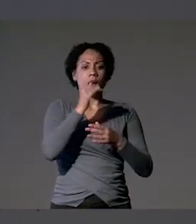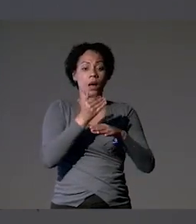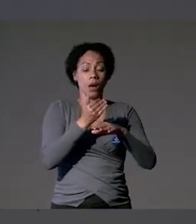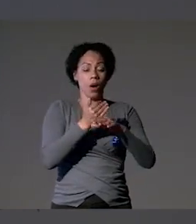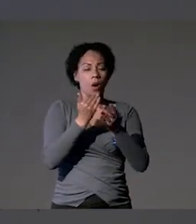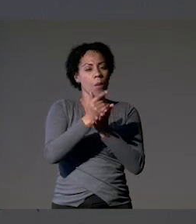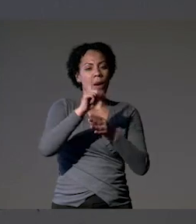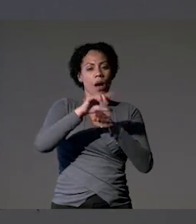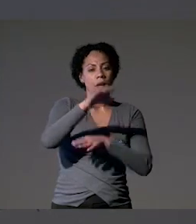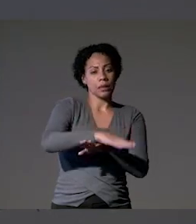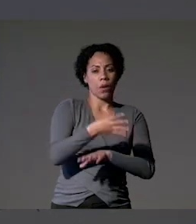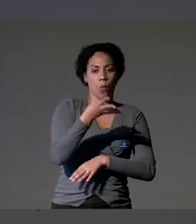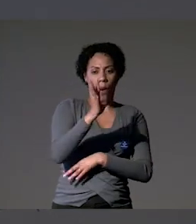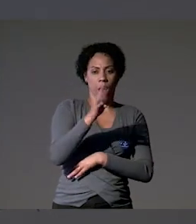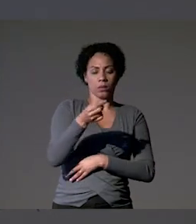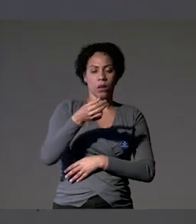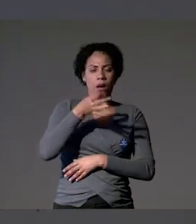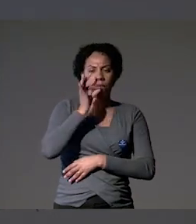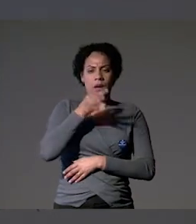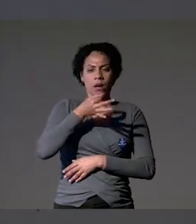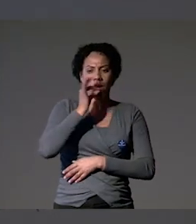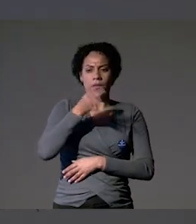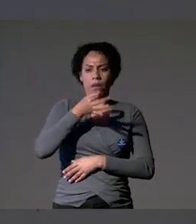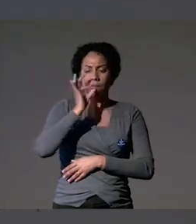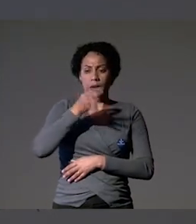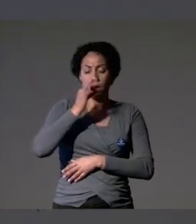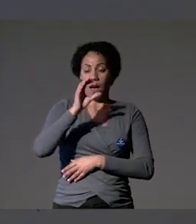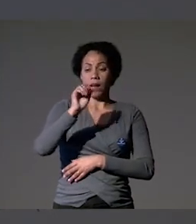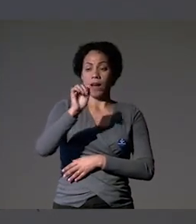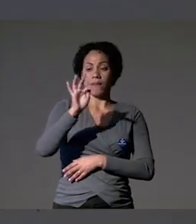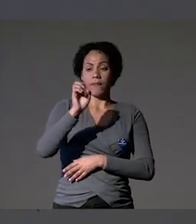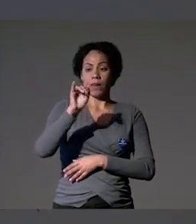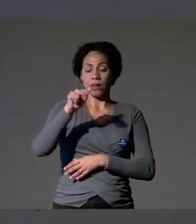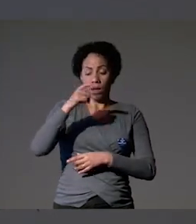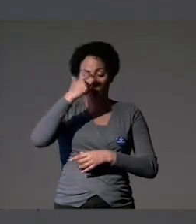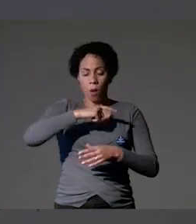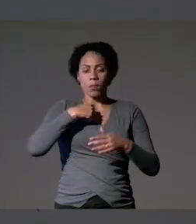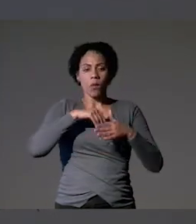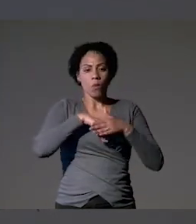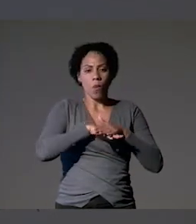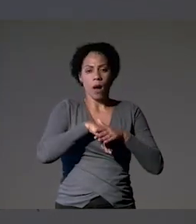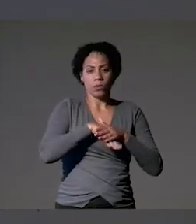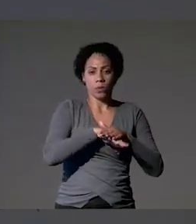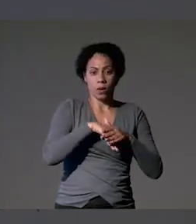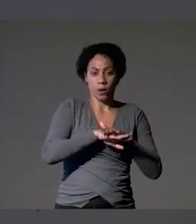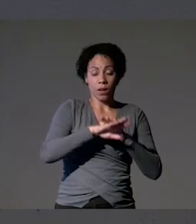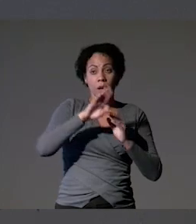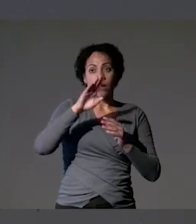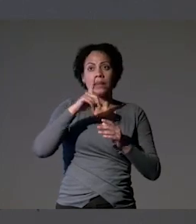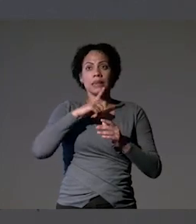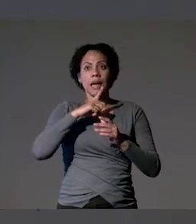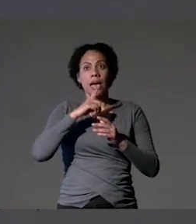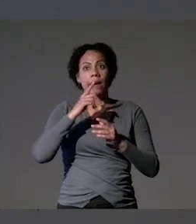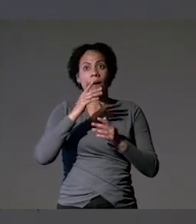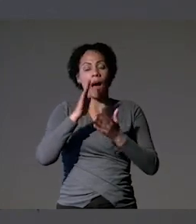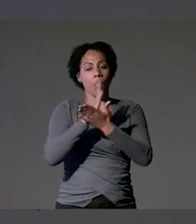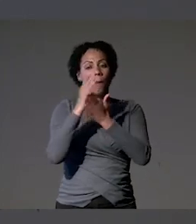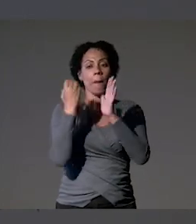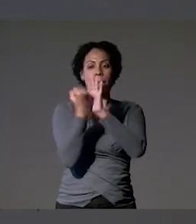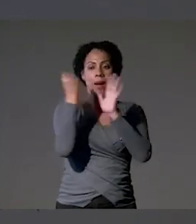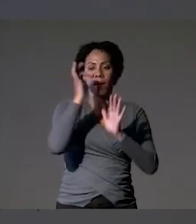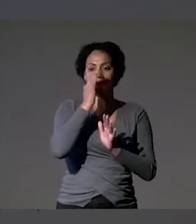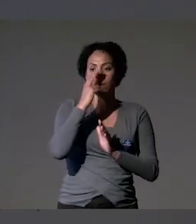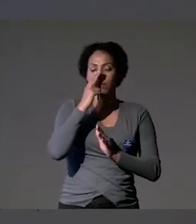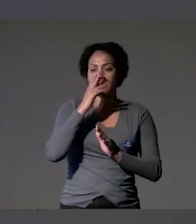4 horas da tarde, você vai acumulando uma quantidade de cafeína grande, e principalmente alguns cafés muito ricos em cafeína, a